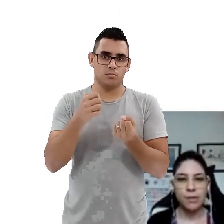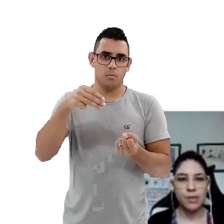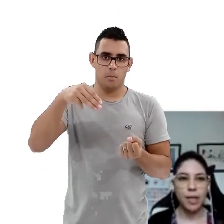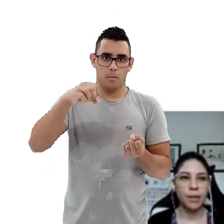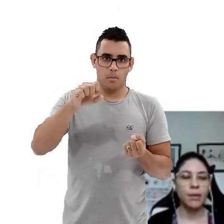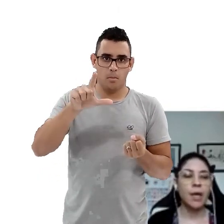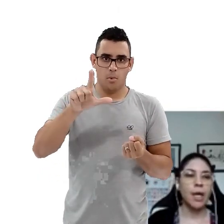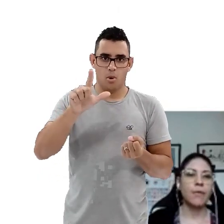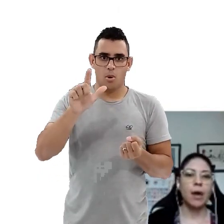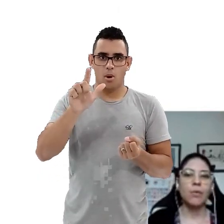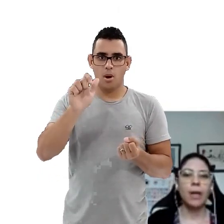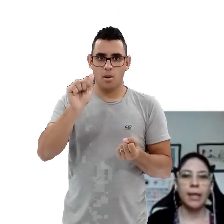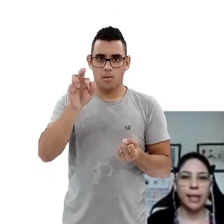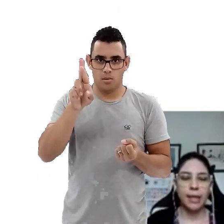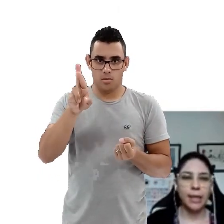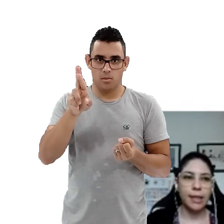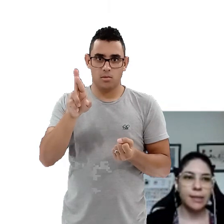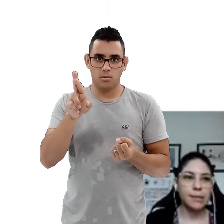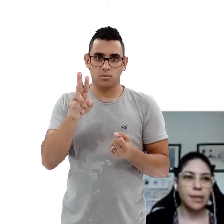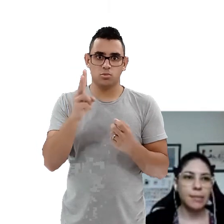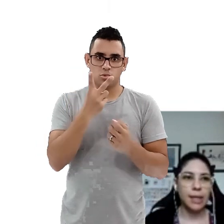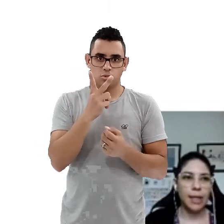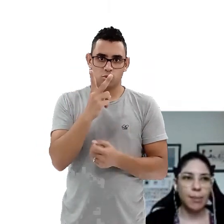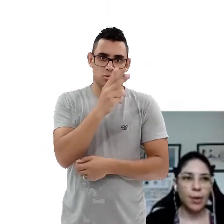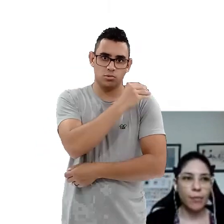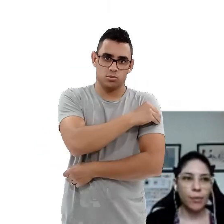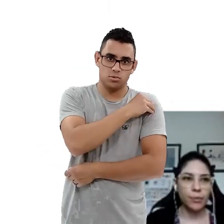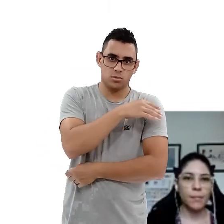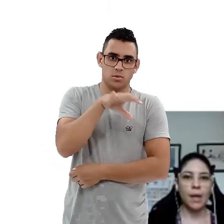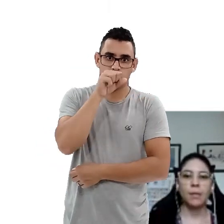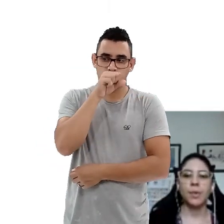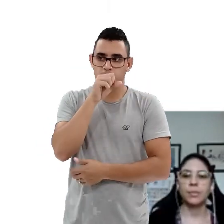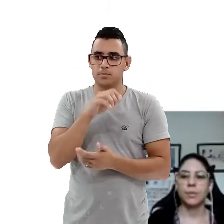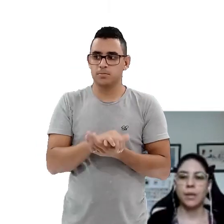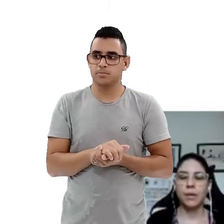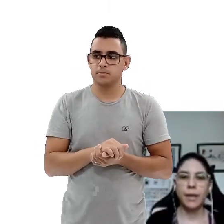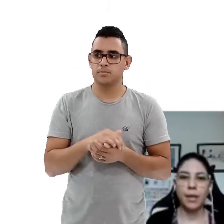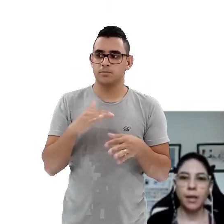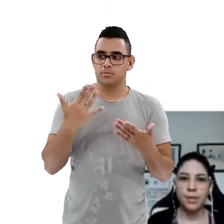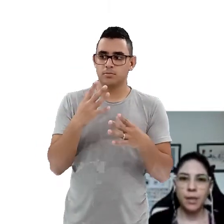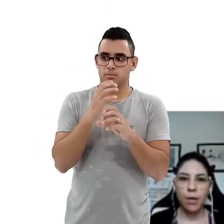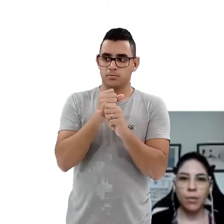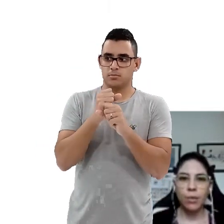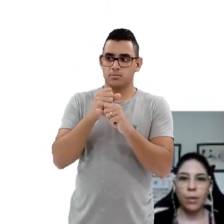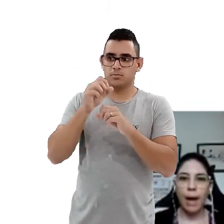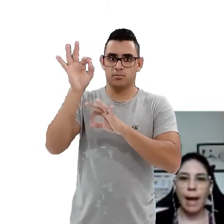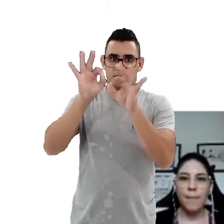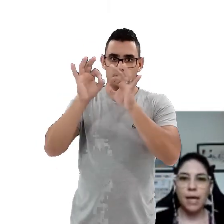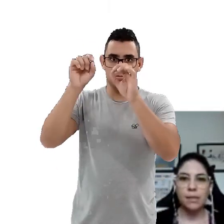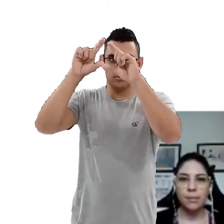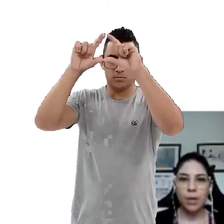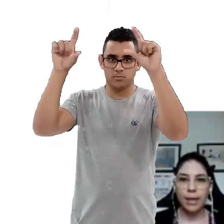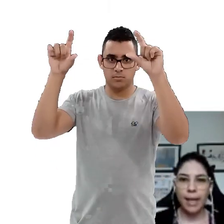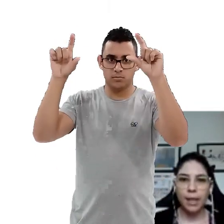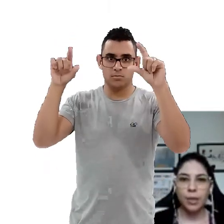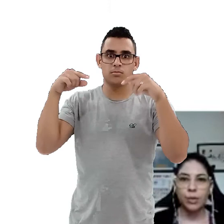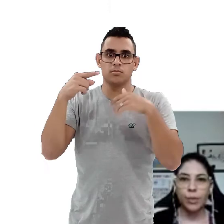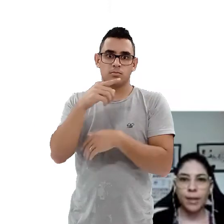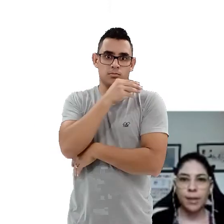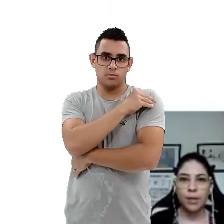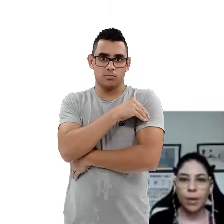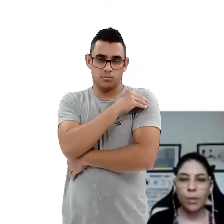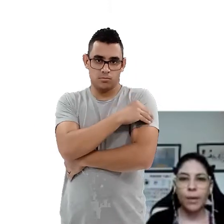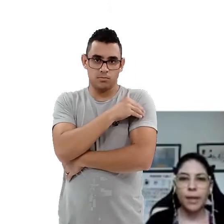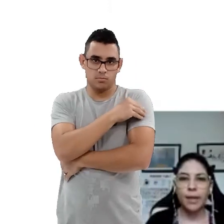e do oxigênio. Eu vou calcular aqui em cima e daqui a pouco eu volto. Pronto. Então, aqui ó, a gente calculou a massa molar